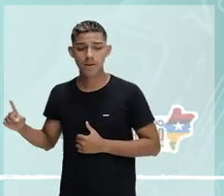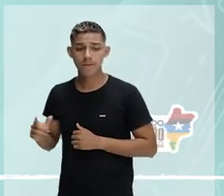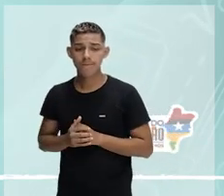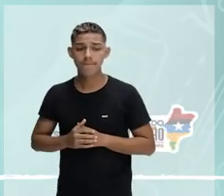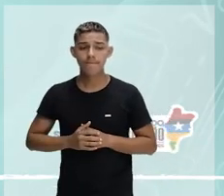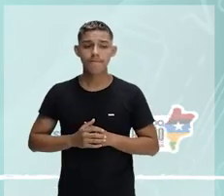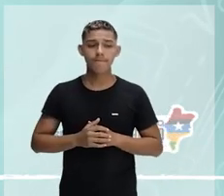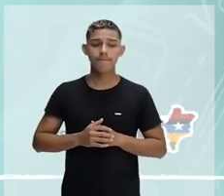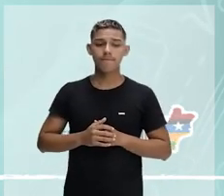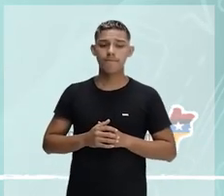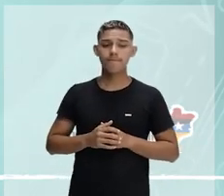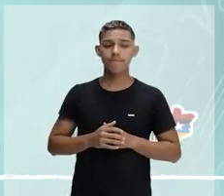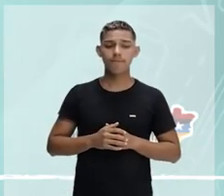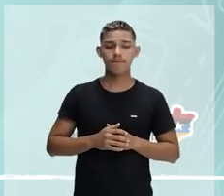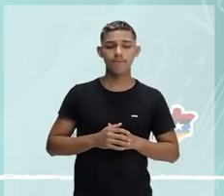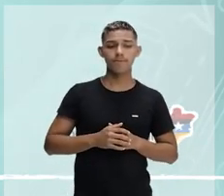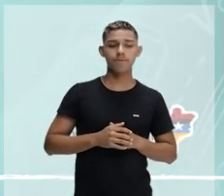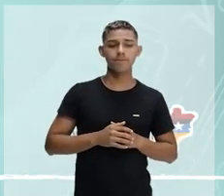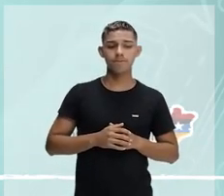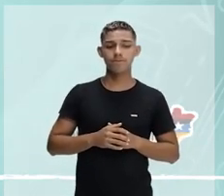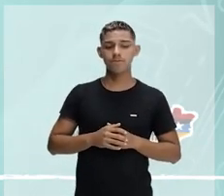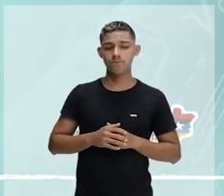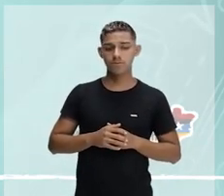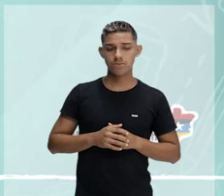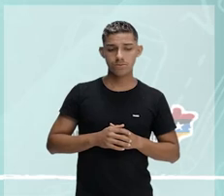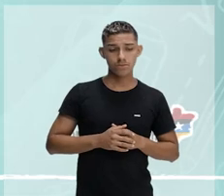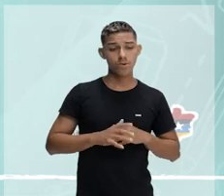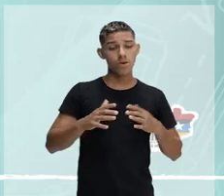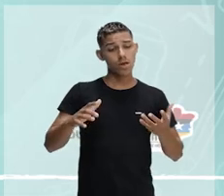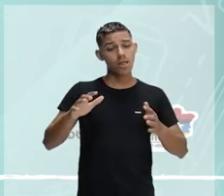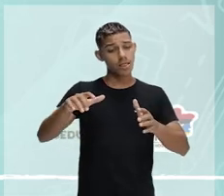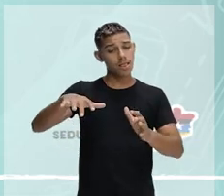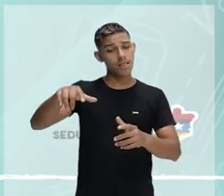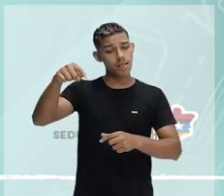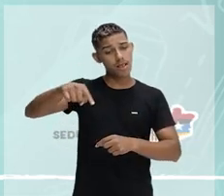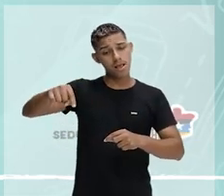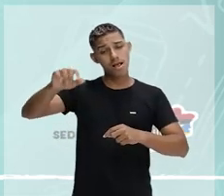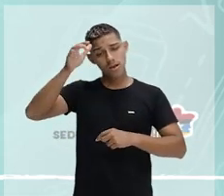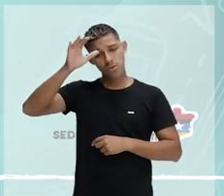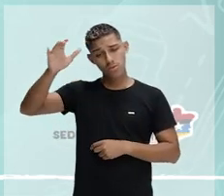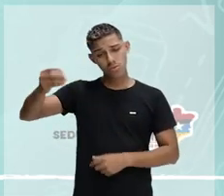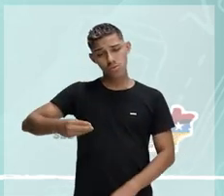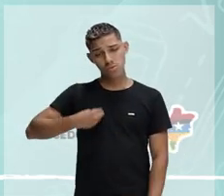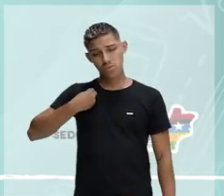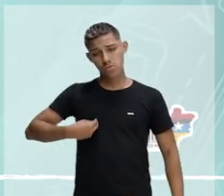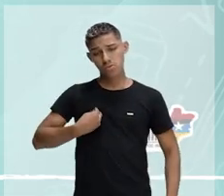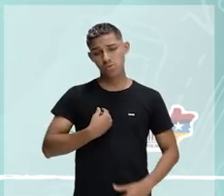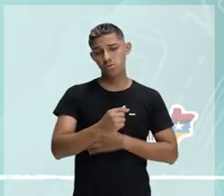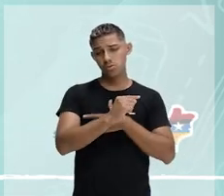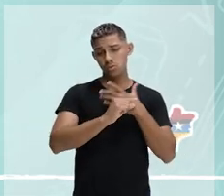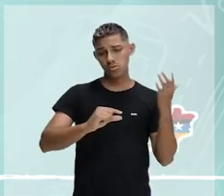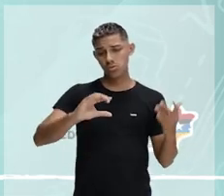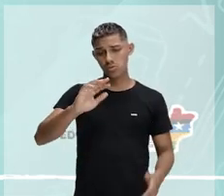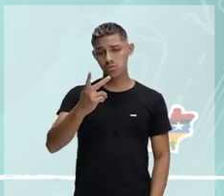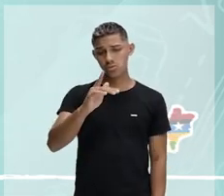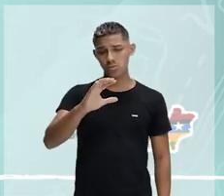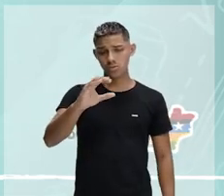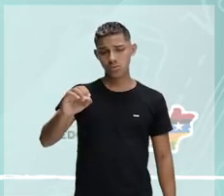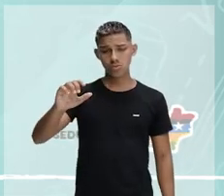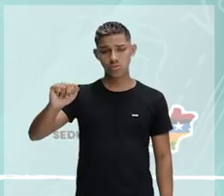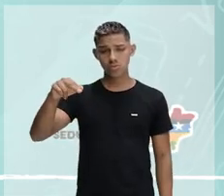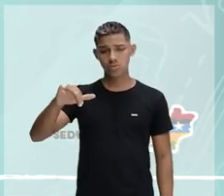Então, continuando ainda, continua aqui. Terra de cultura viva, Chico Inísio, Gonzagão, de Renata Aragão,